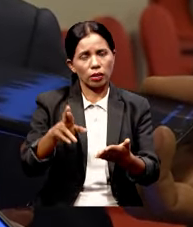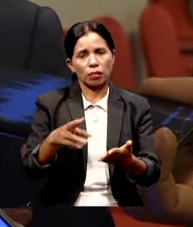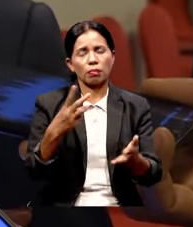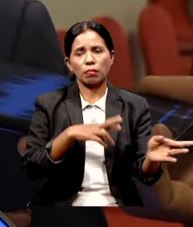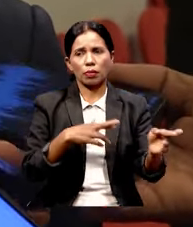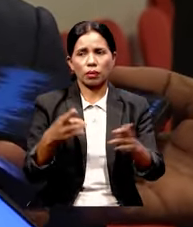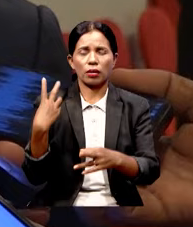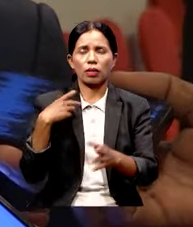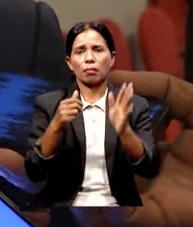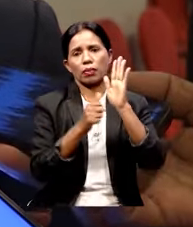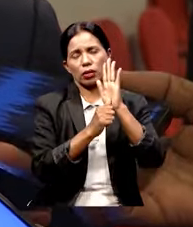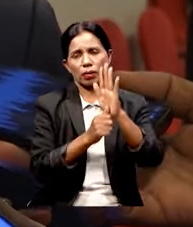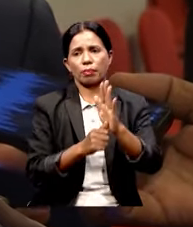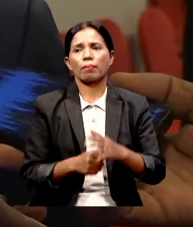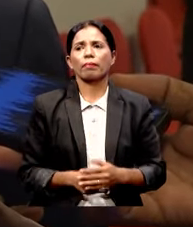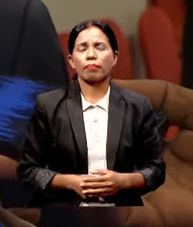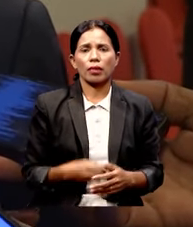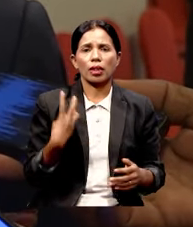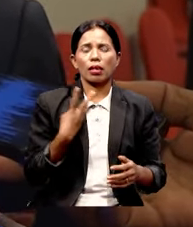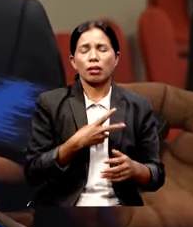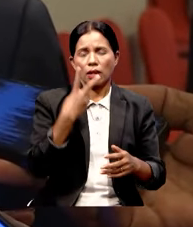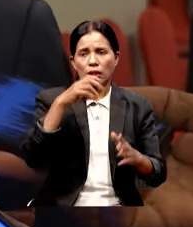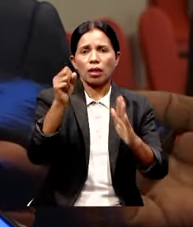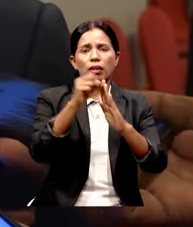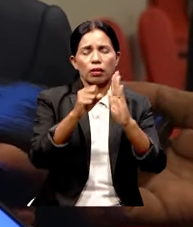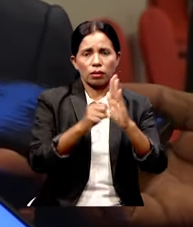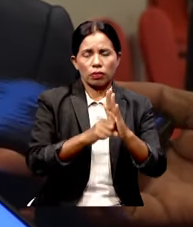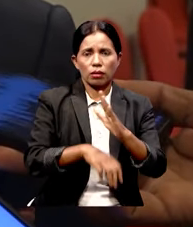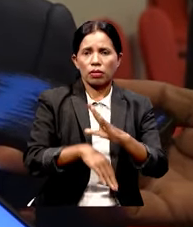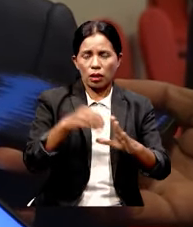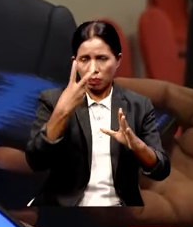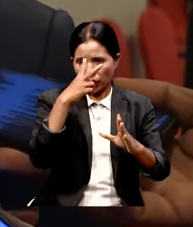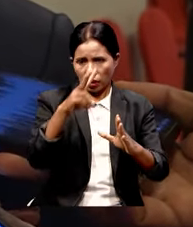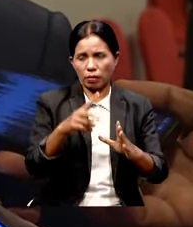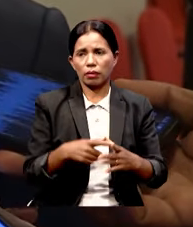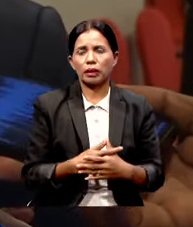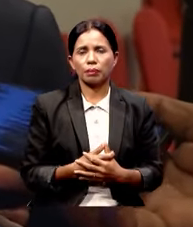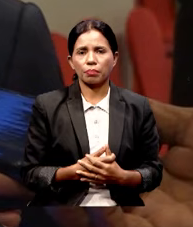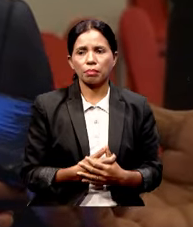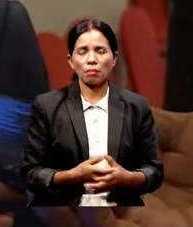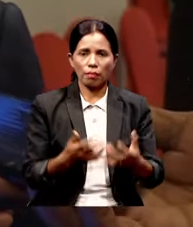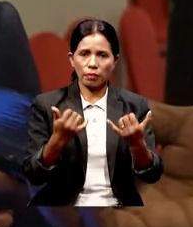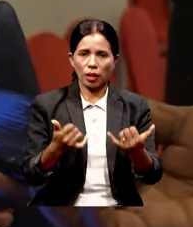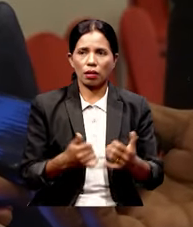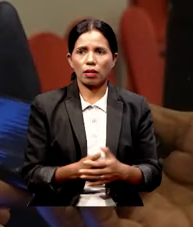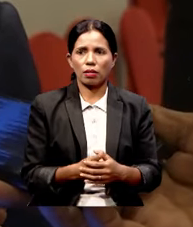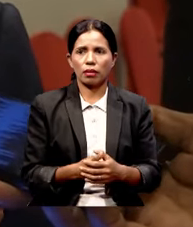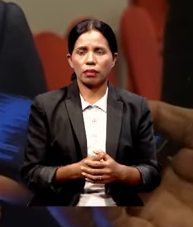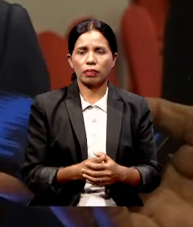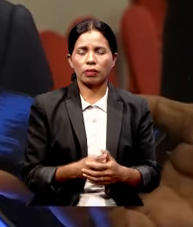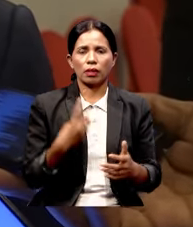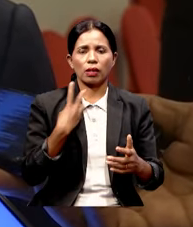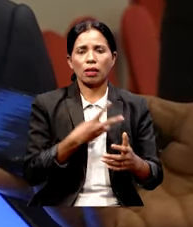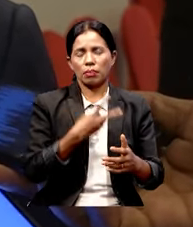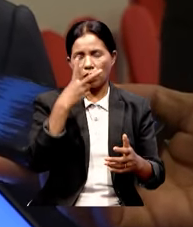processo de aposentação. Né, tá ela, estatuto sai, depois me dará. Estatuto saya agora nak komando kami hari